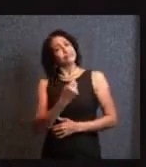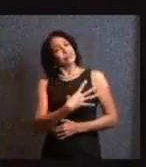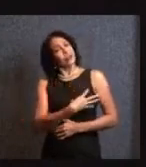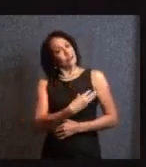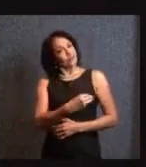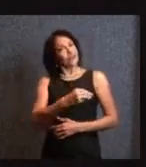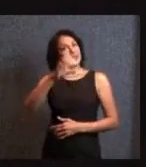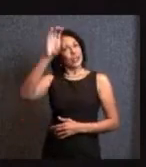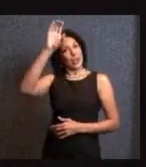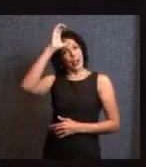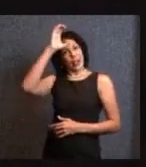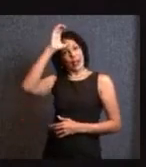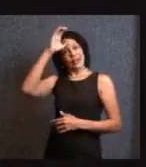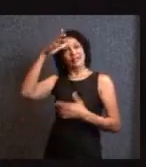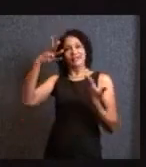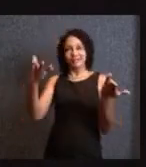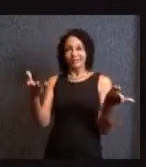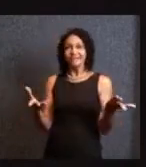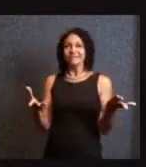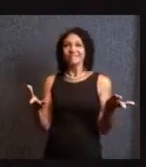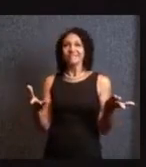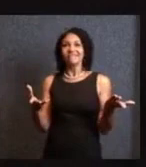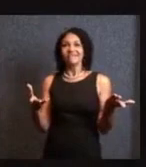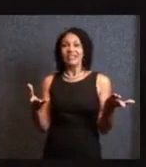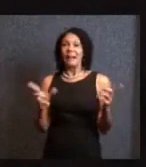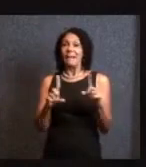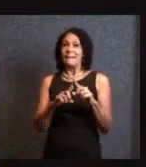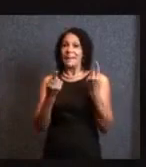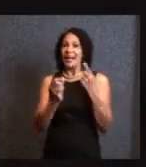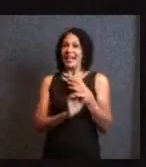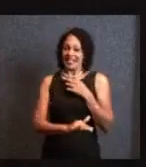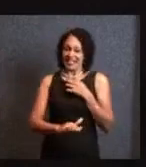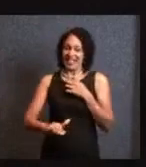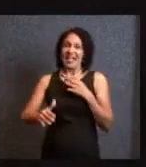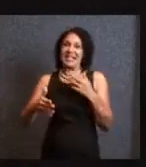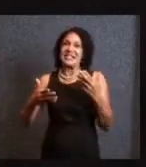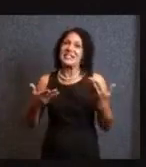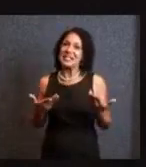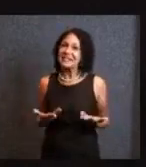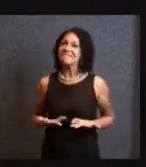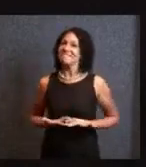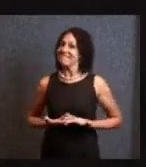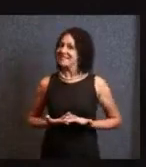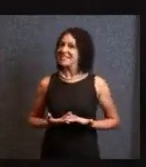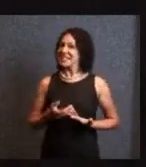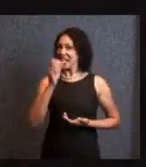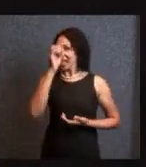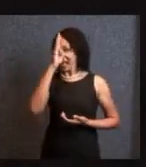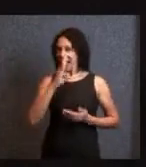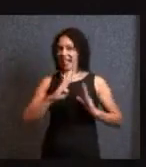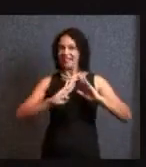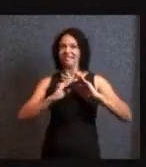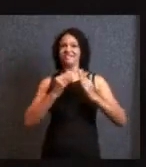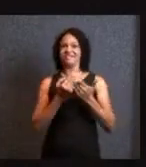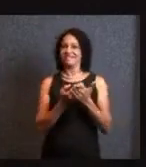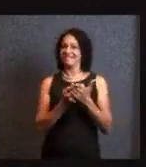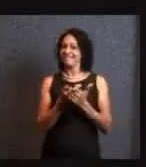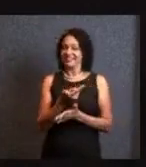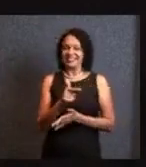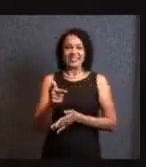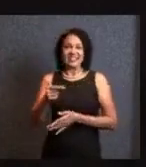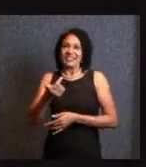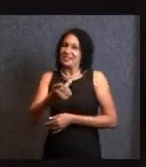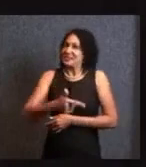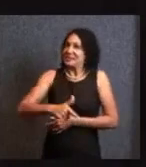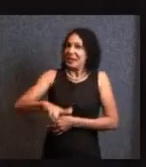a nós. Se o direito à educação deles for negado, estaremos nós lá brigando por eles. Mas muitas das crianças que